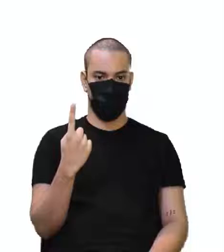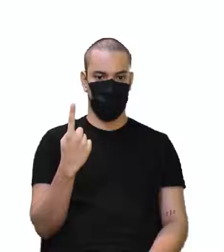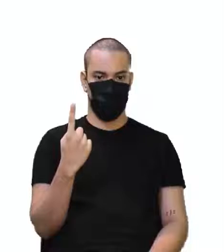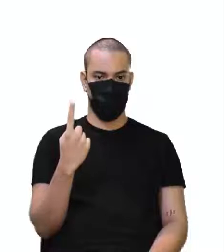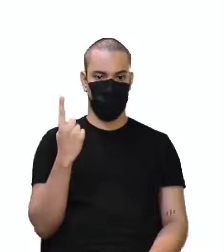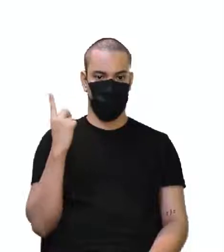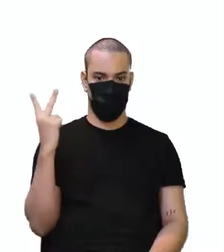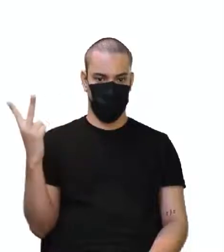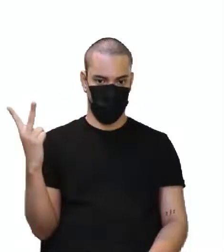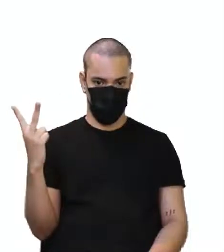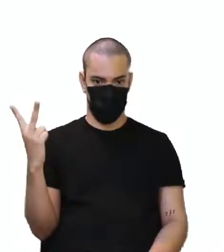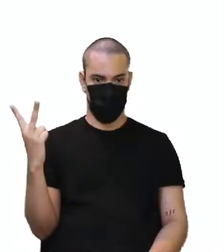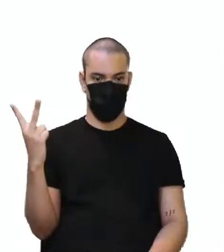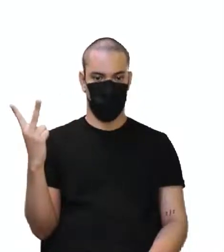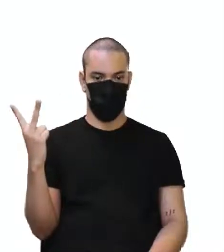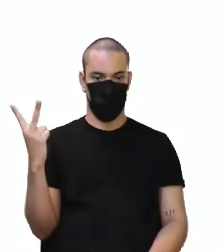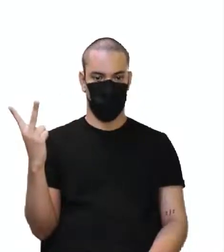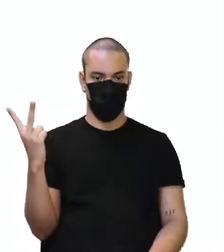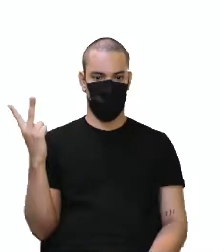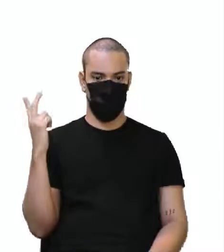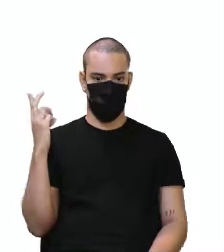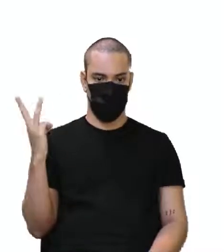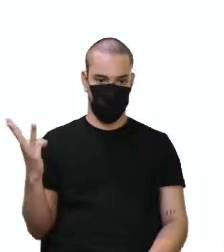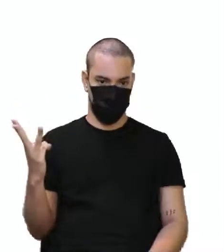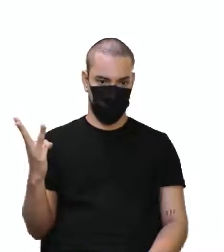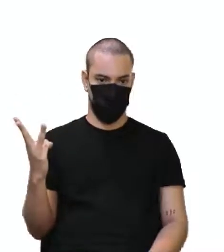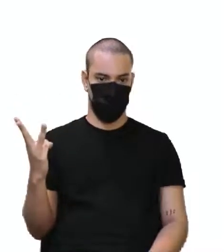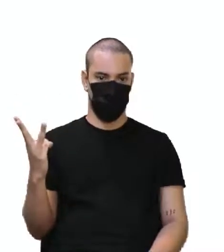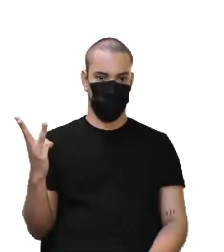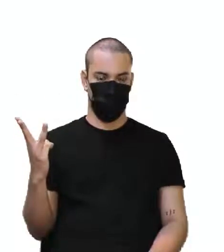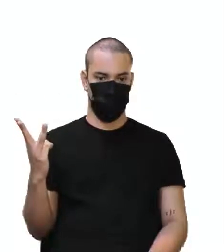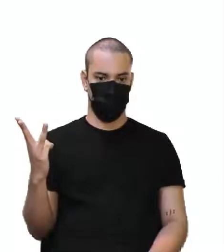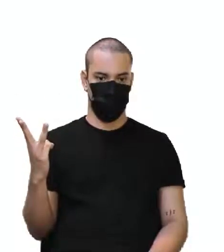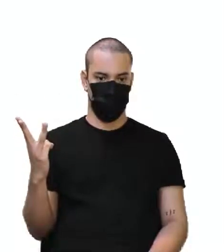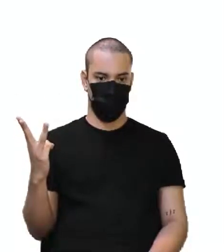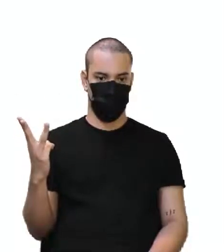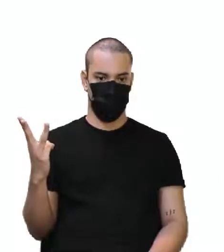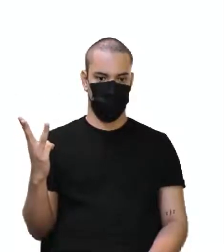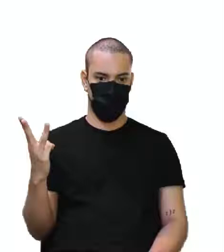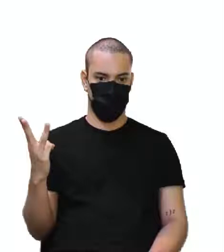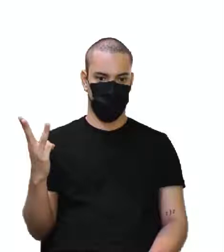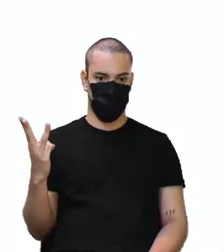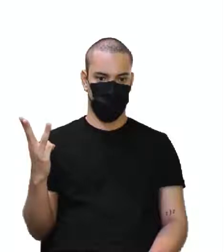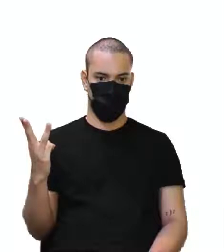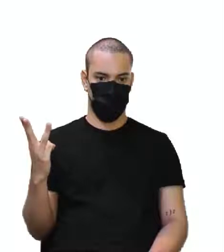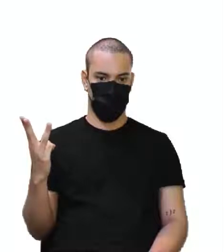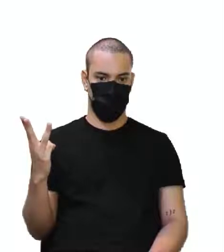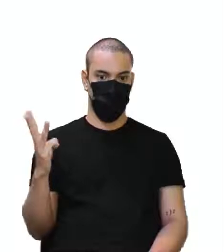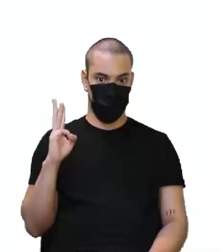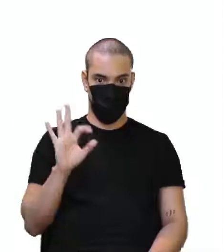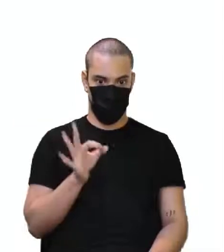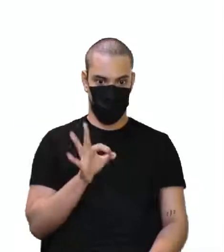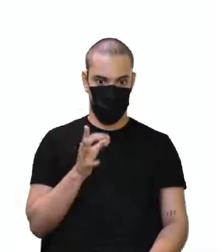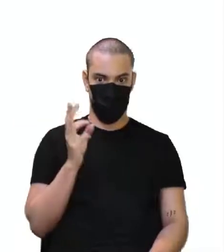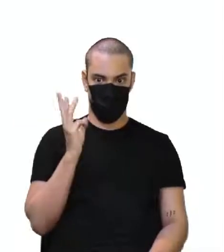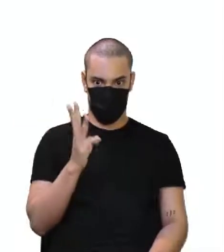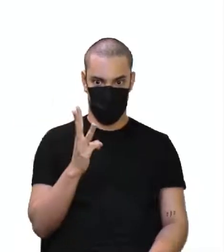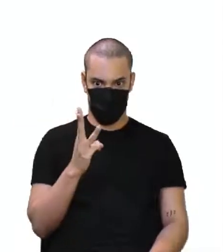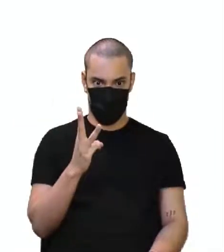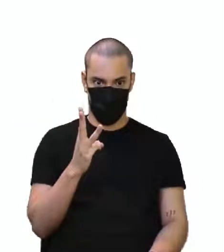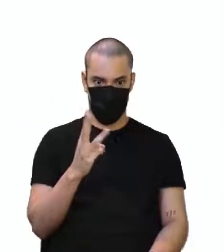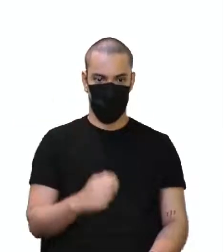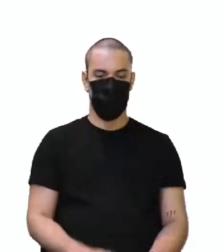1, 2, 3 aqui embaixo. Amarela rugosa. Aqui, né? Isso.